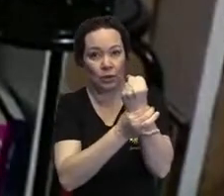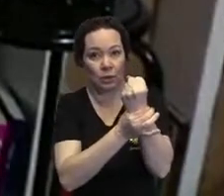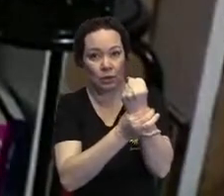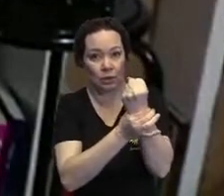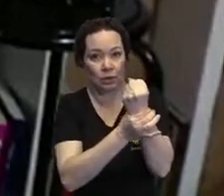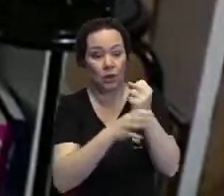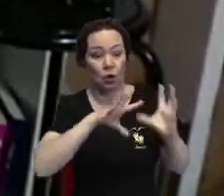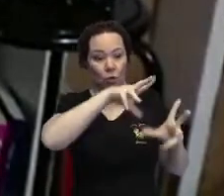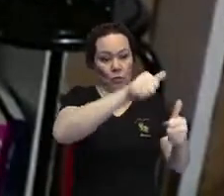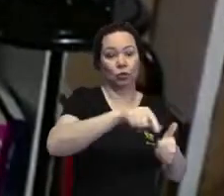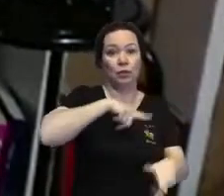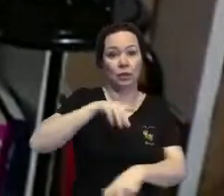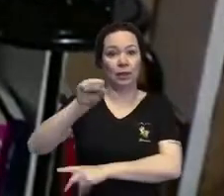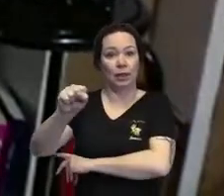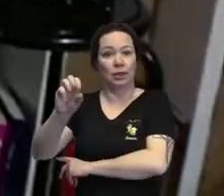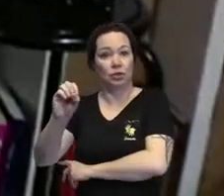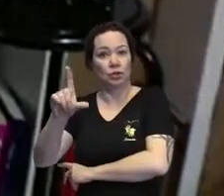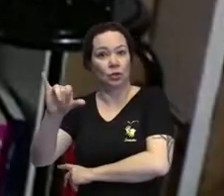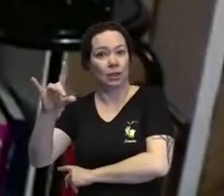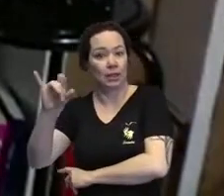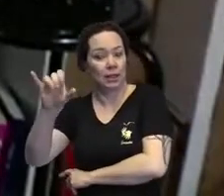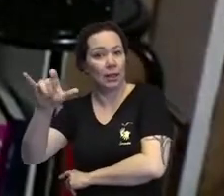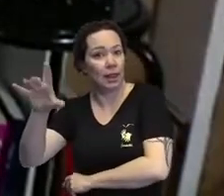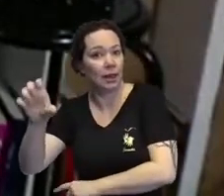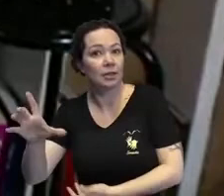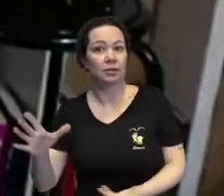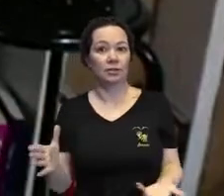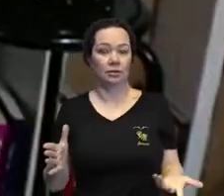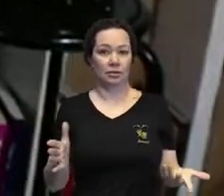como existe hoje, sem nenhuma